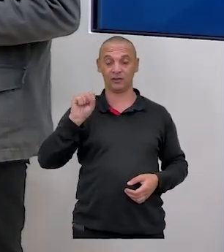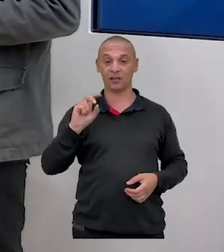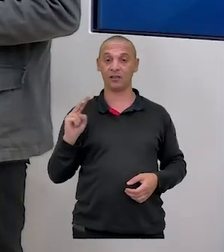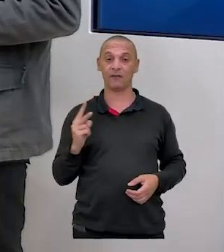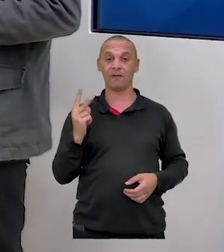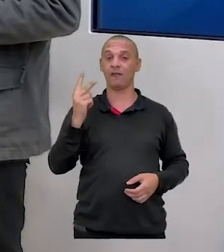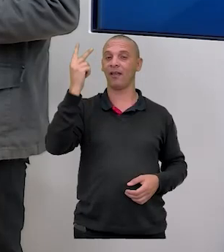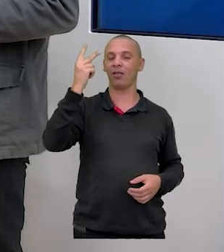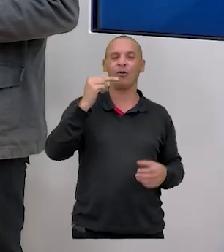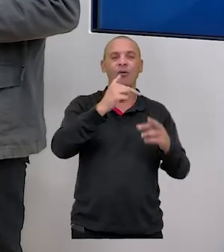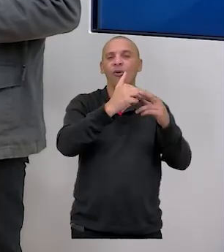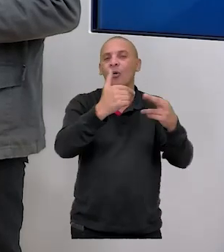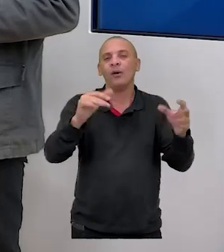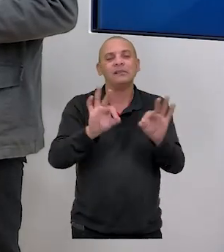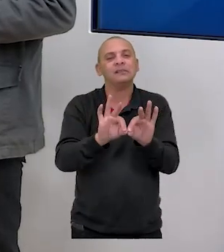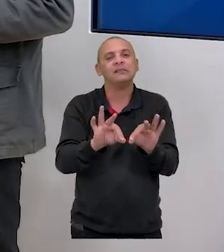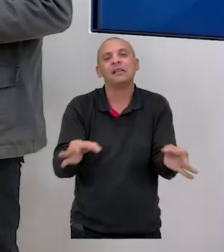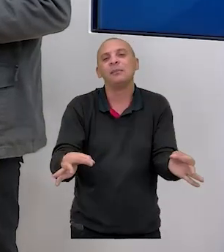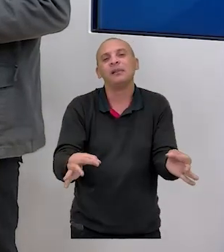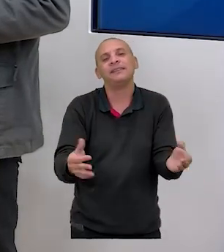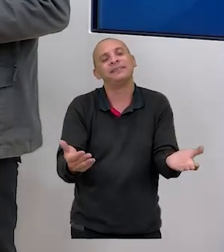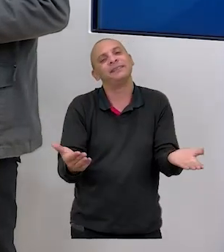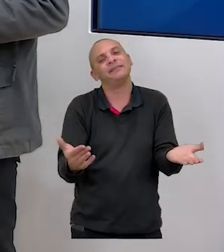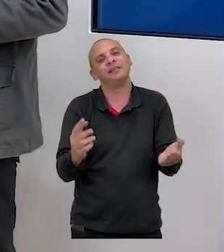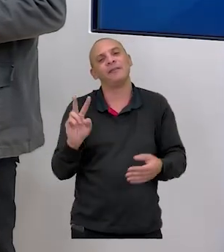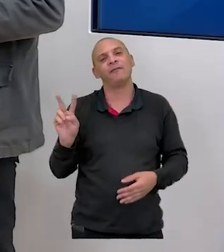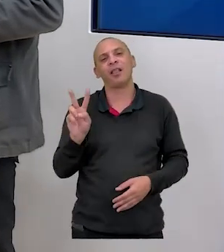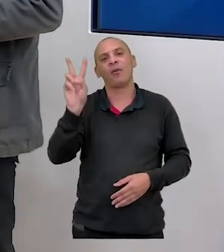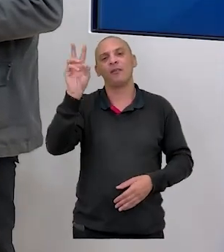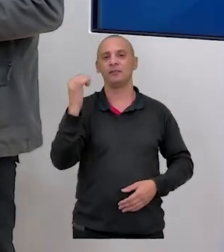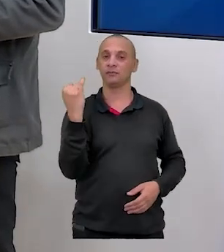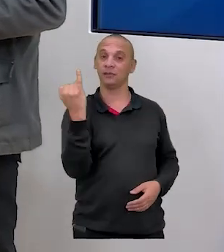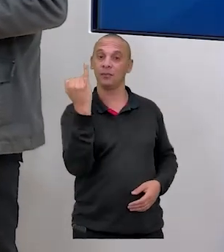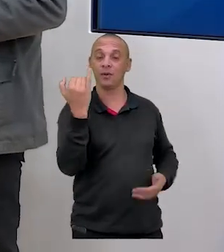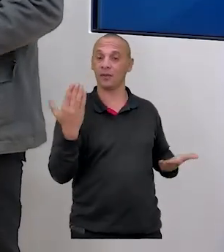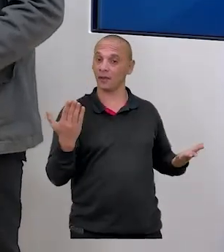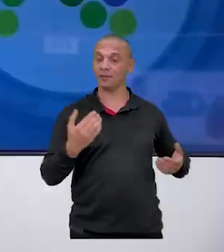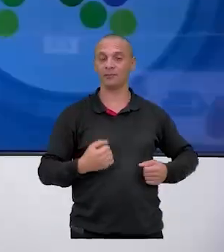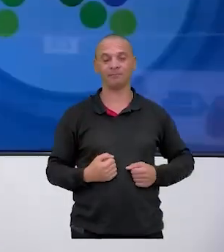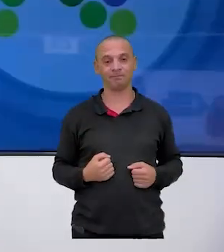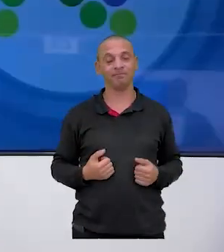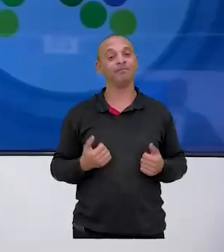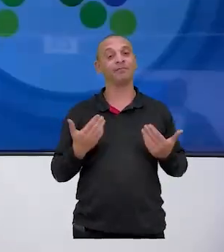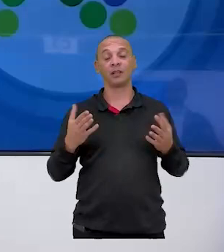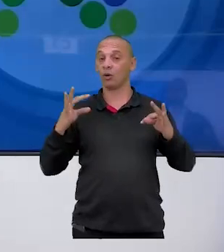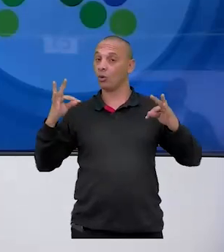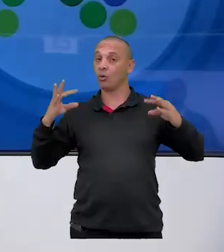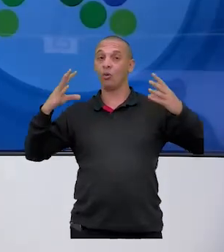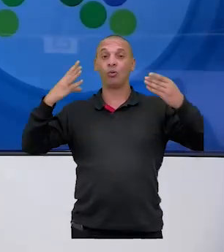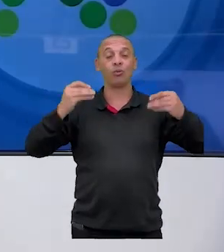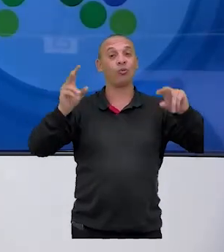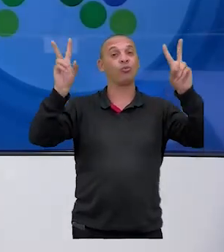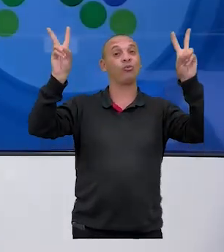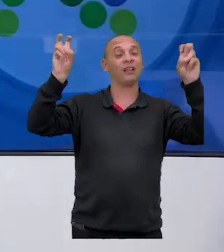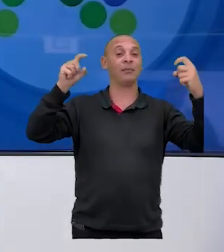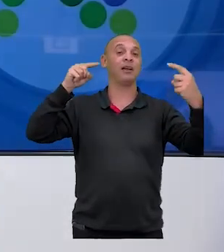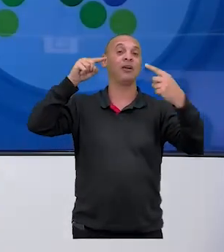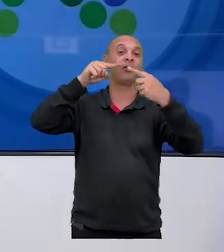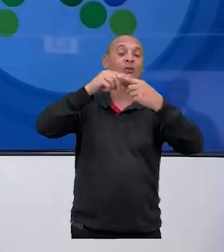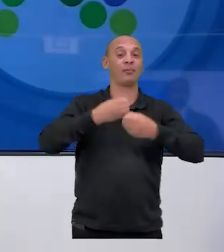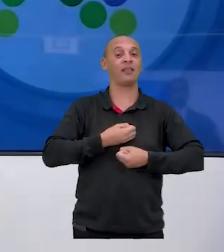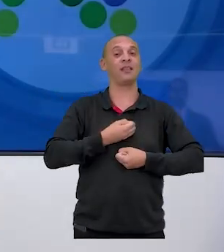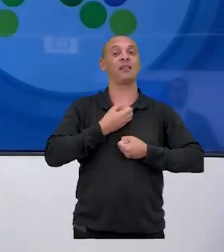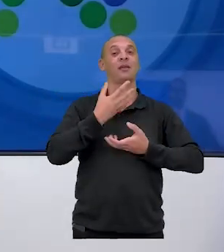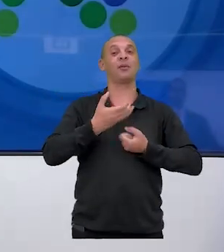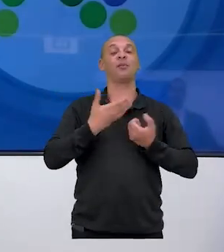das pequenas coisas. Acho que ele quer falar a questão do valor, né, e não do preço. Ou seja, tudo cabe no poema. O